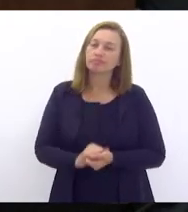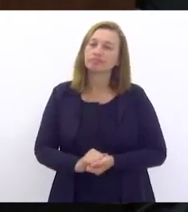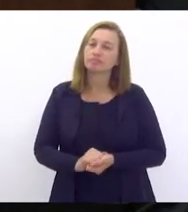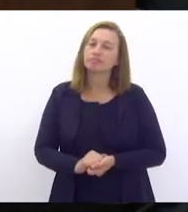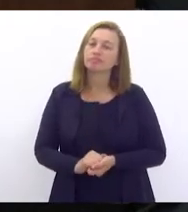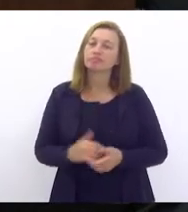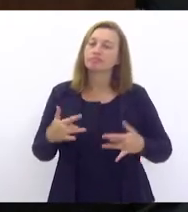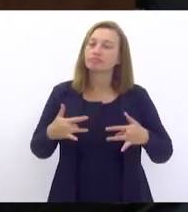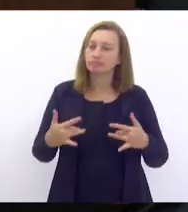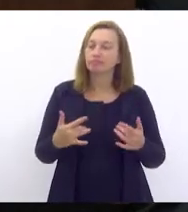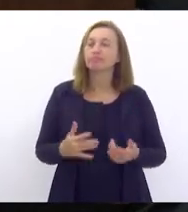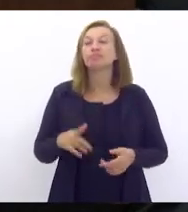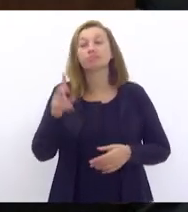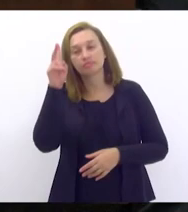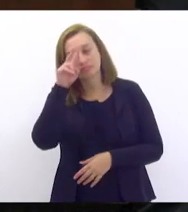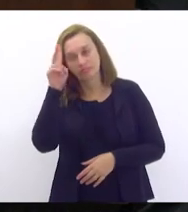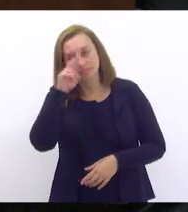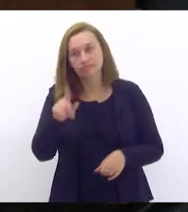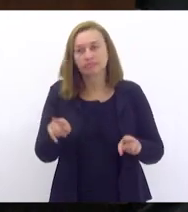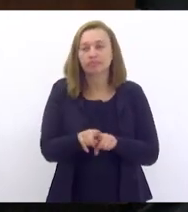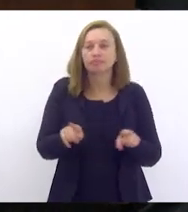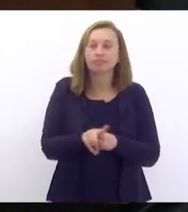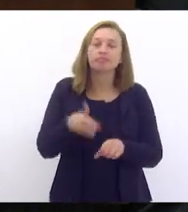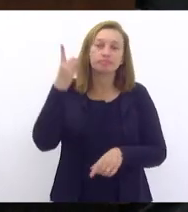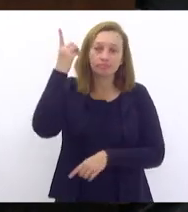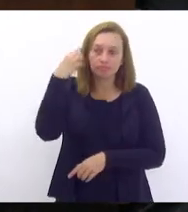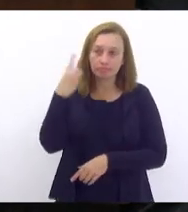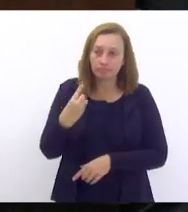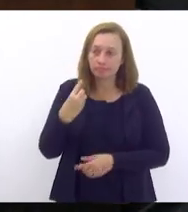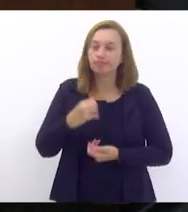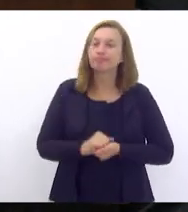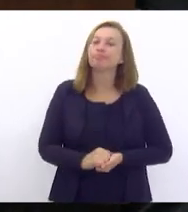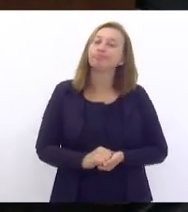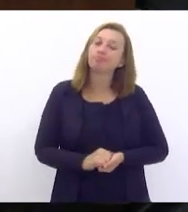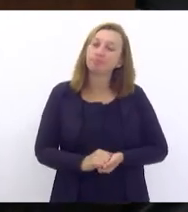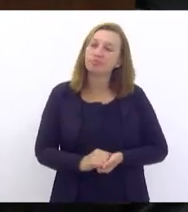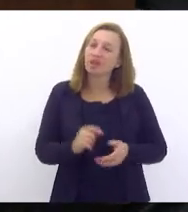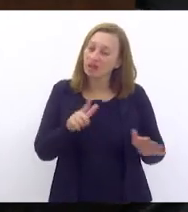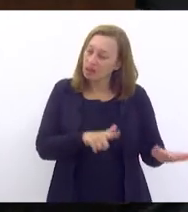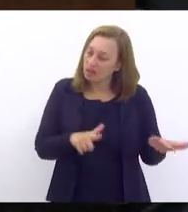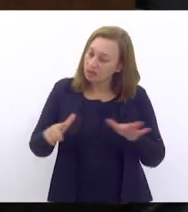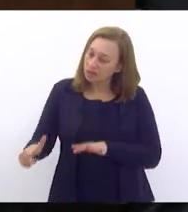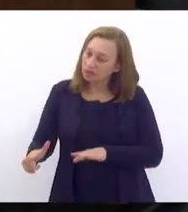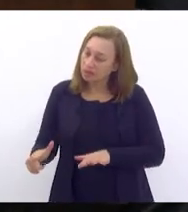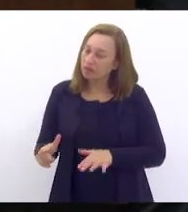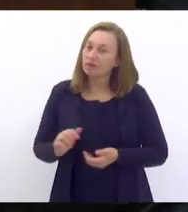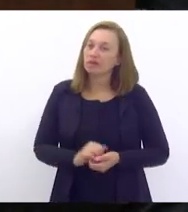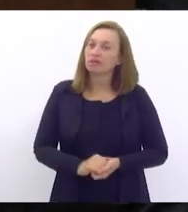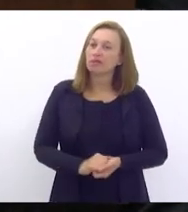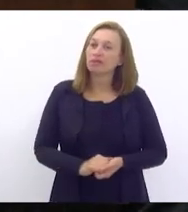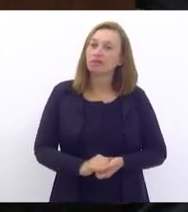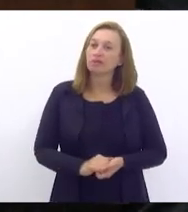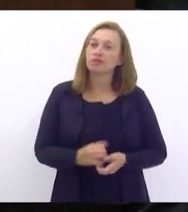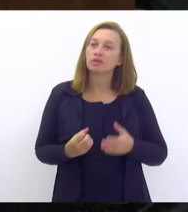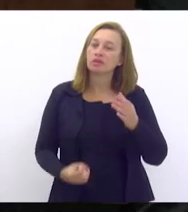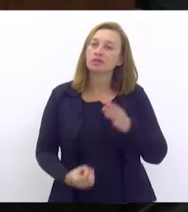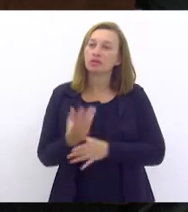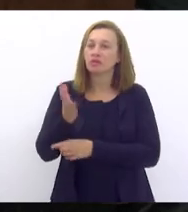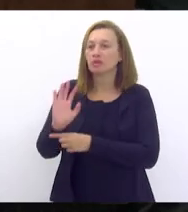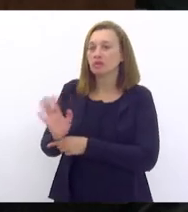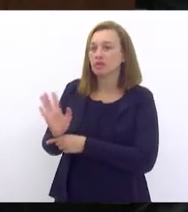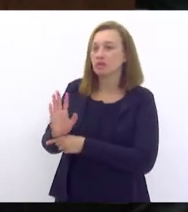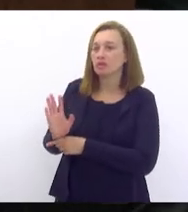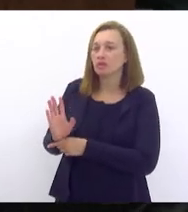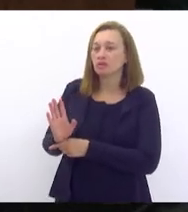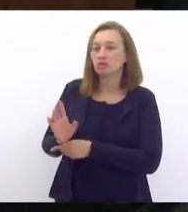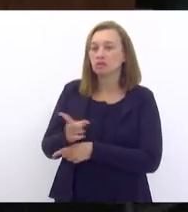também lembrar, deputada Dani Monteiro, que essa semana foi lançado o filme Nosso